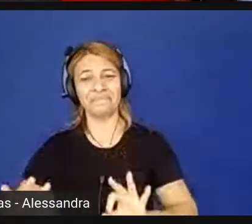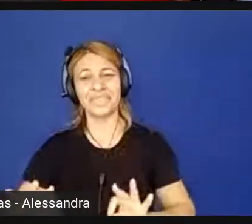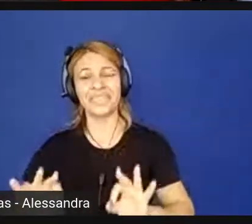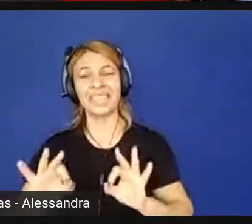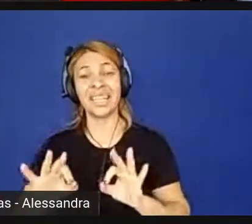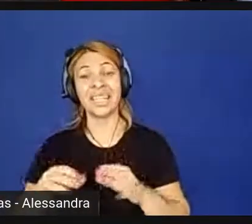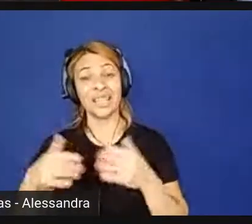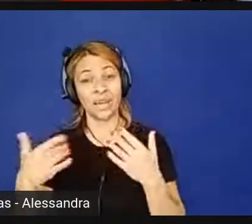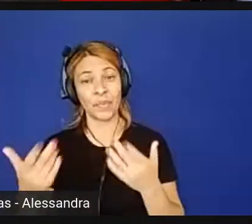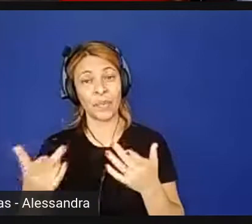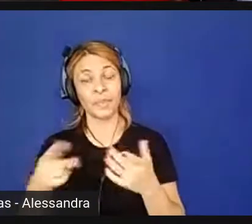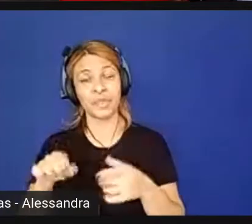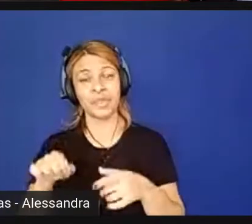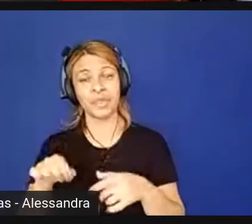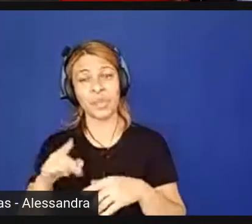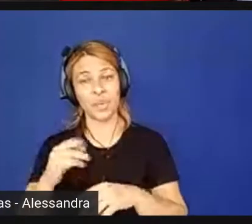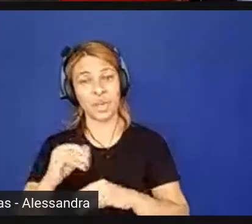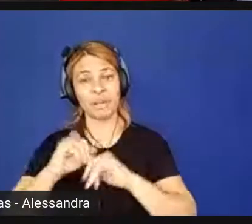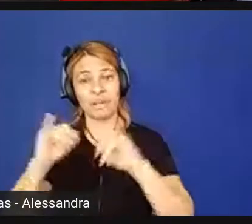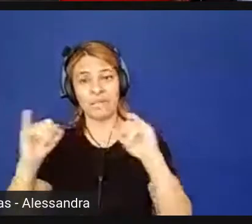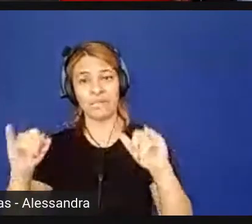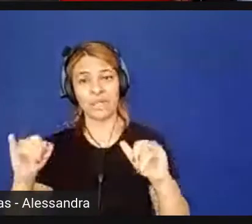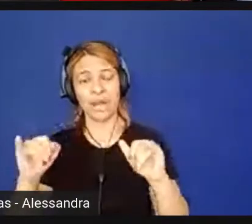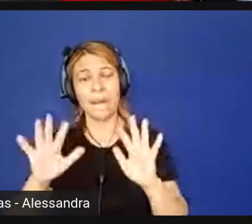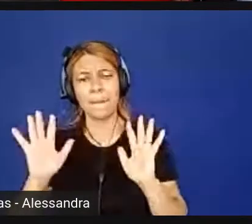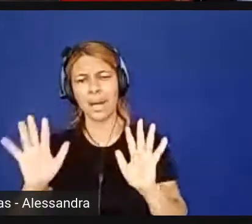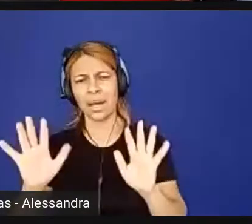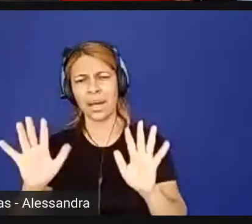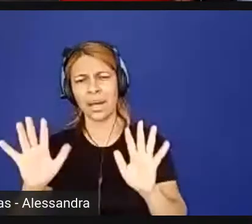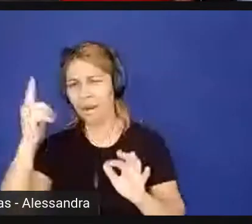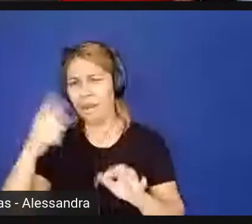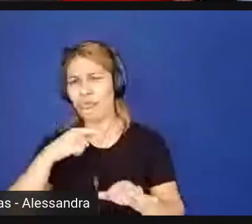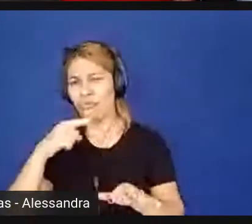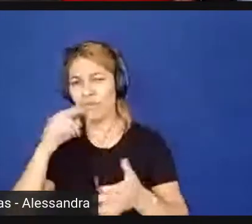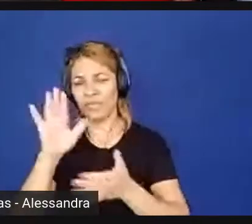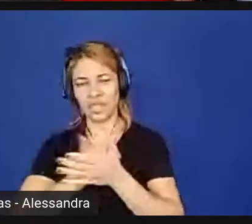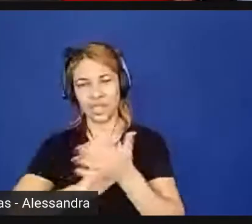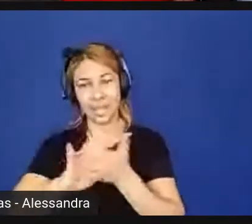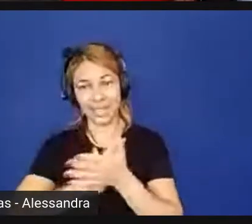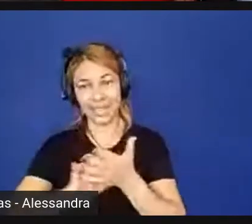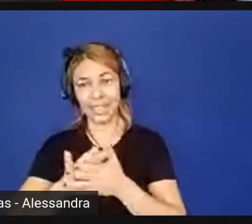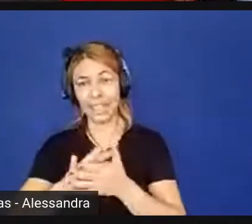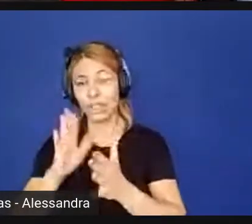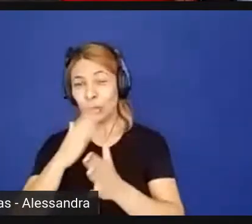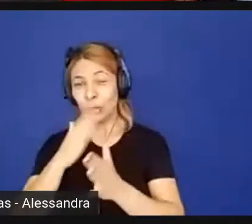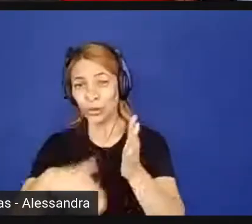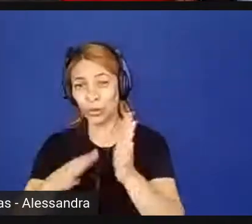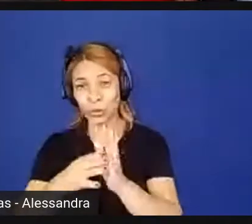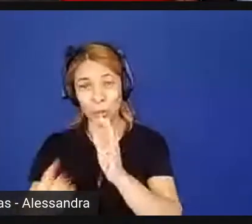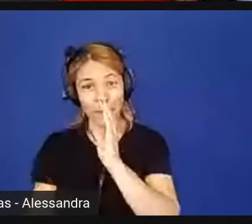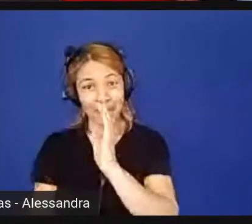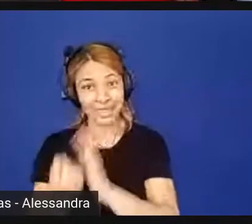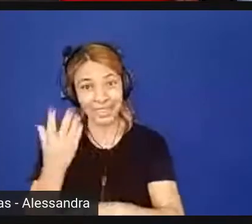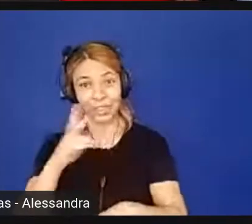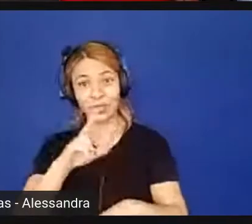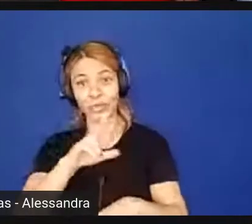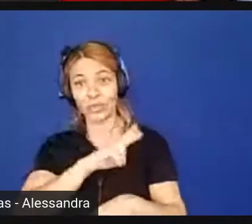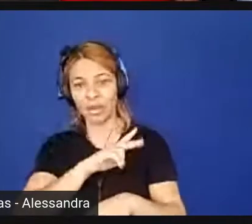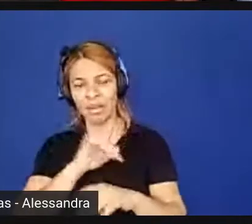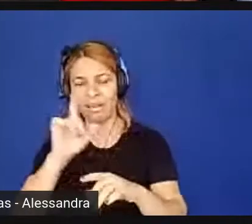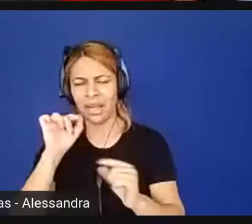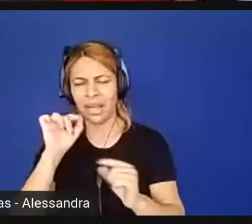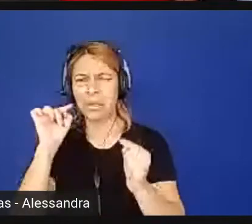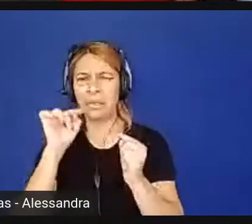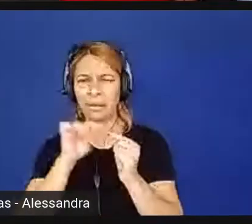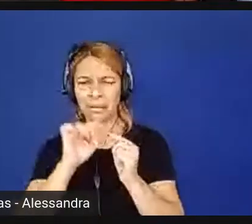quero dizer. Mas, sem dúvida nenhuma, que tendo em vista que isso tudo nasceu no setor privado, é óbvio que a gente tem que se